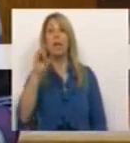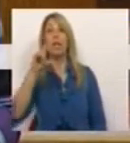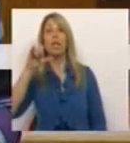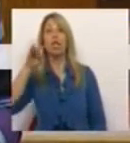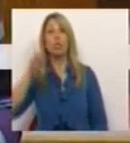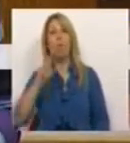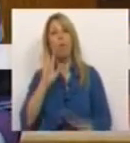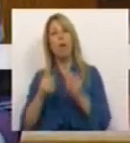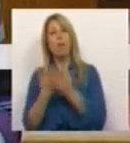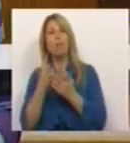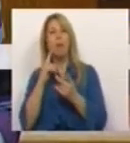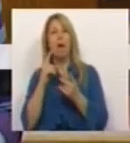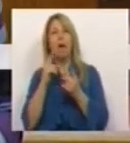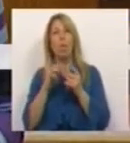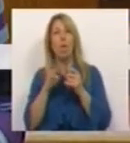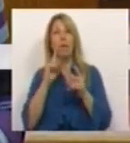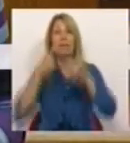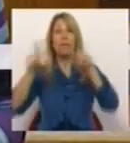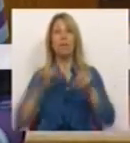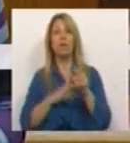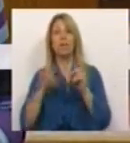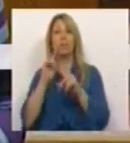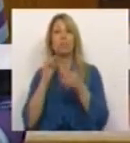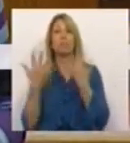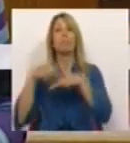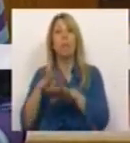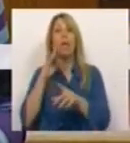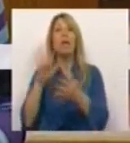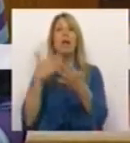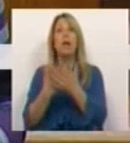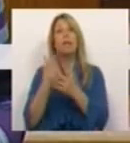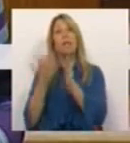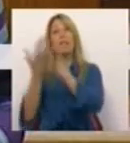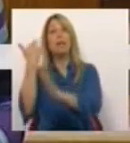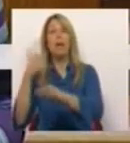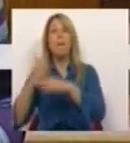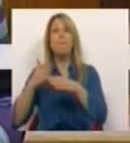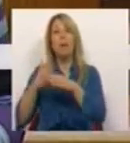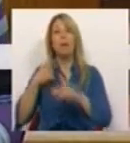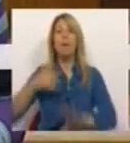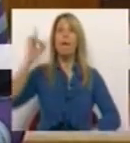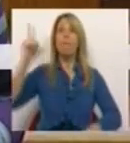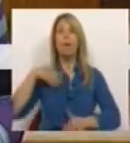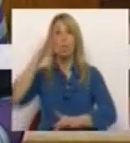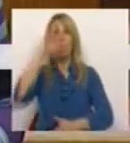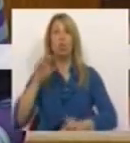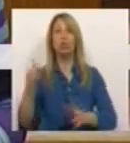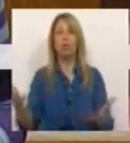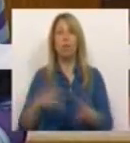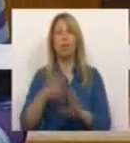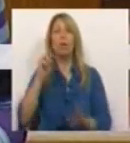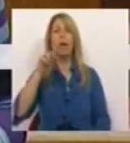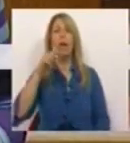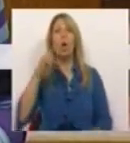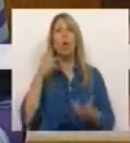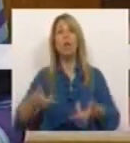saltos qualitativos da integração e retirada de novas parcelas de soberania aos Estados; o neoliberalismo, com o aprofundamento do